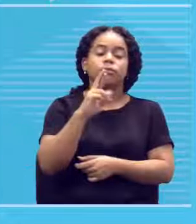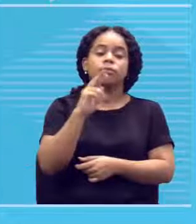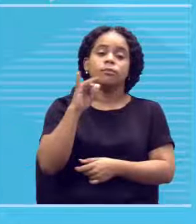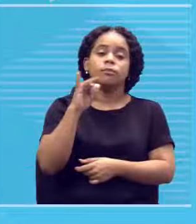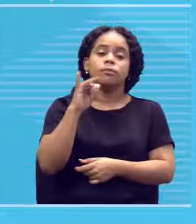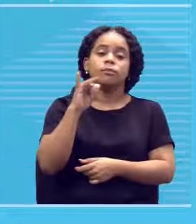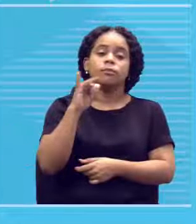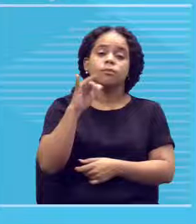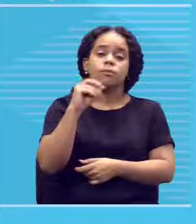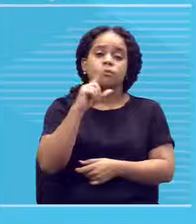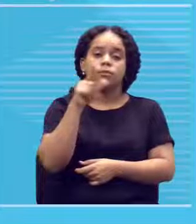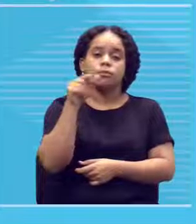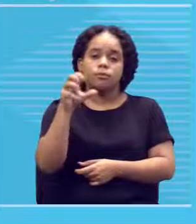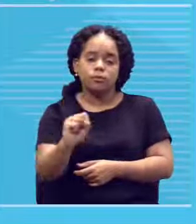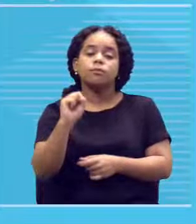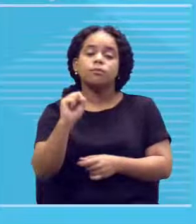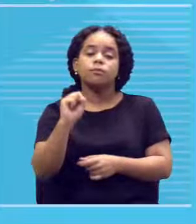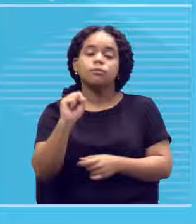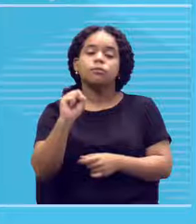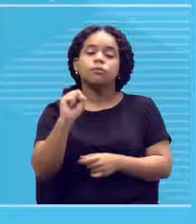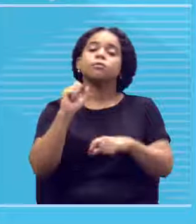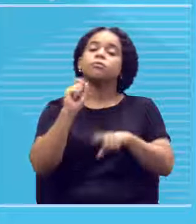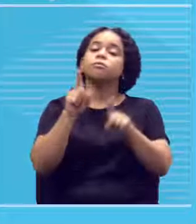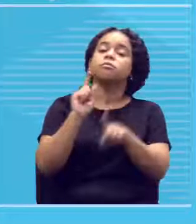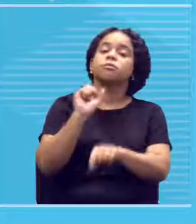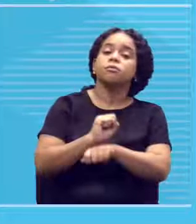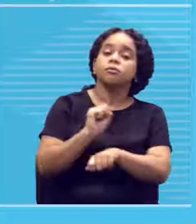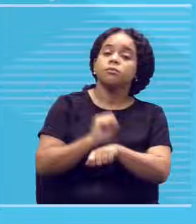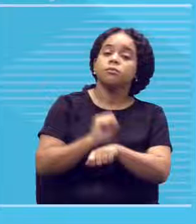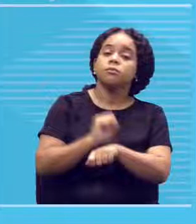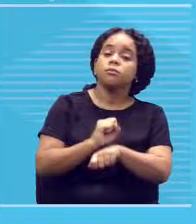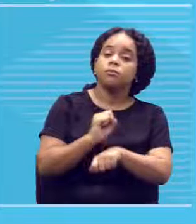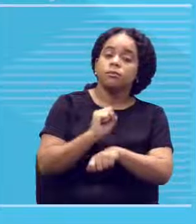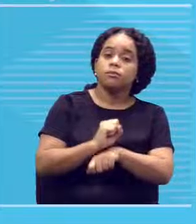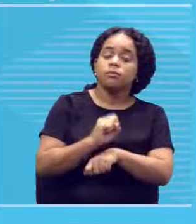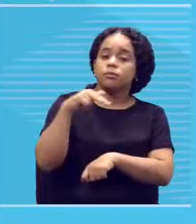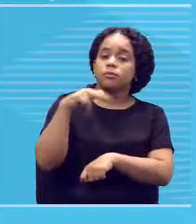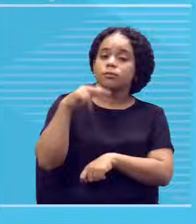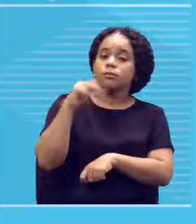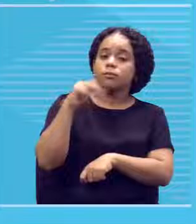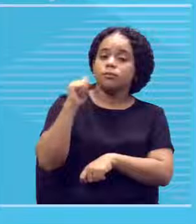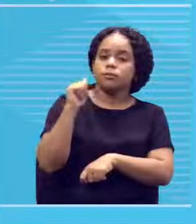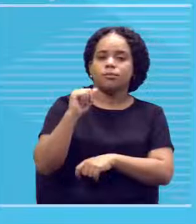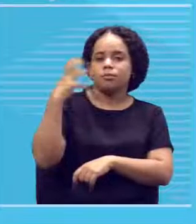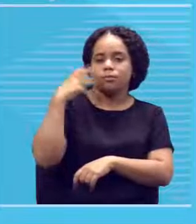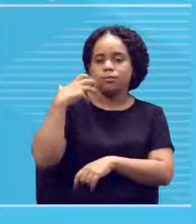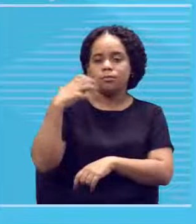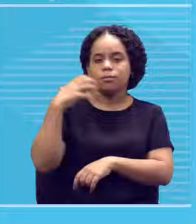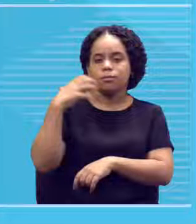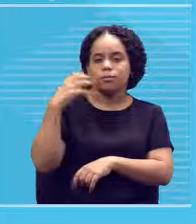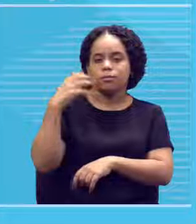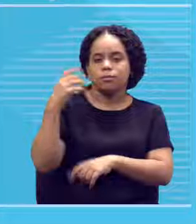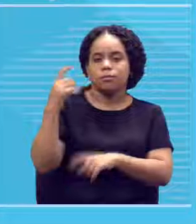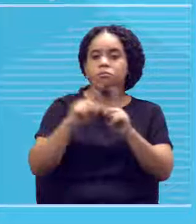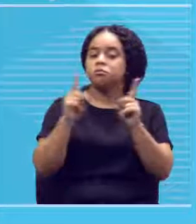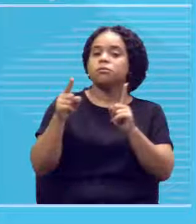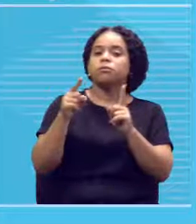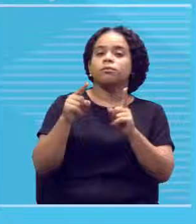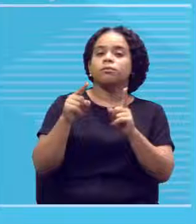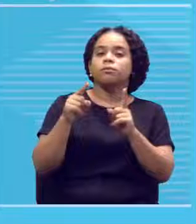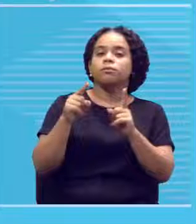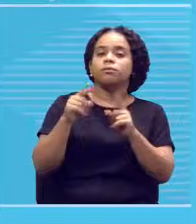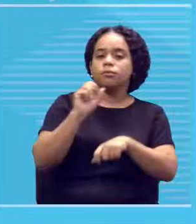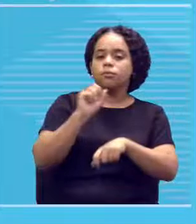esperam na espera uma chuva que na linguagem coloquial seria esperam ela mas você é elegante